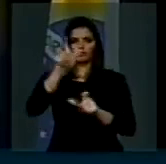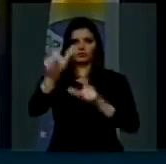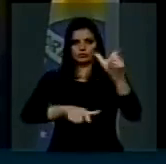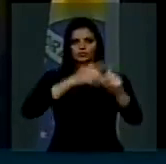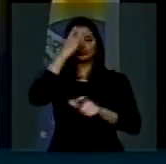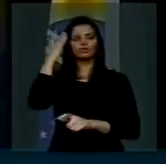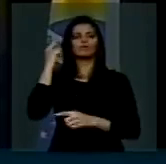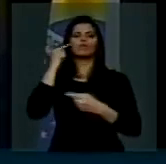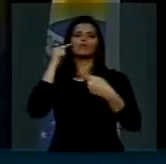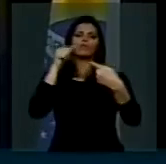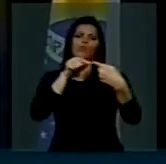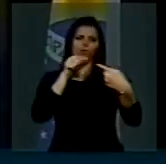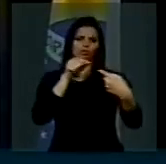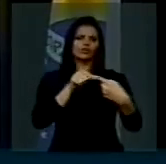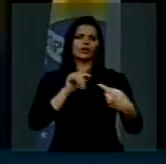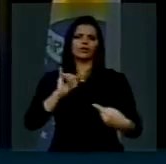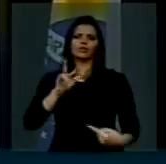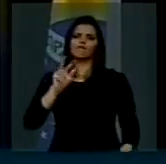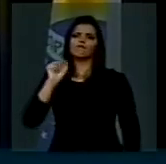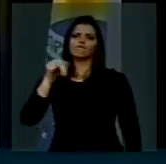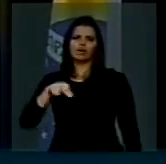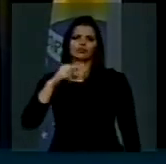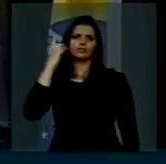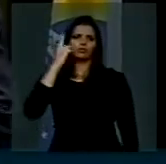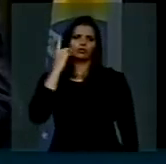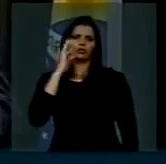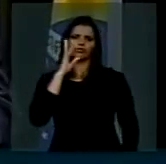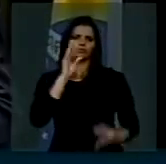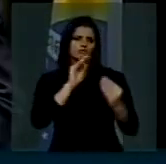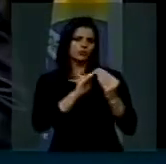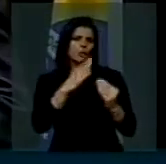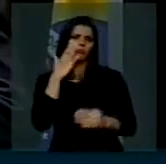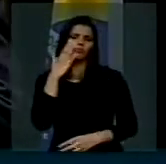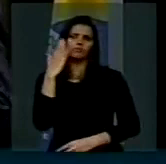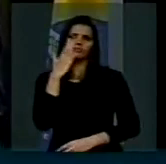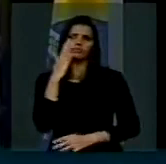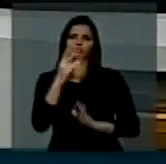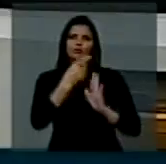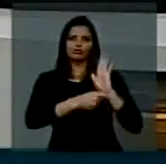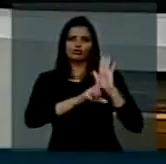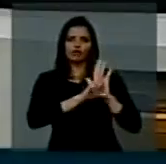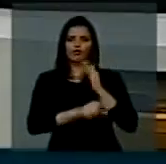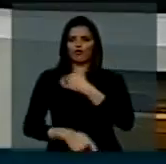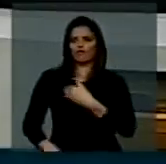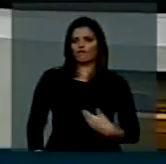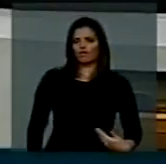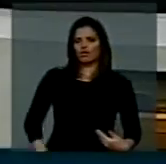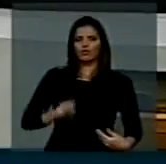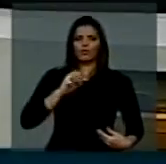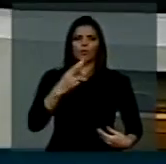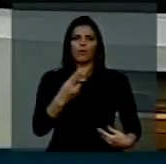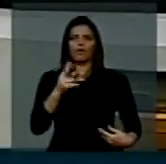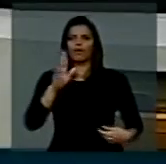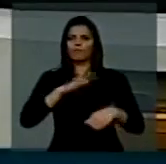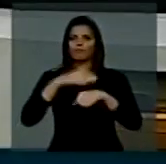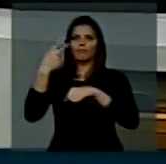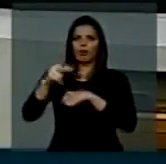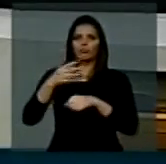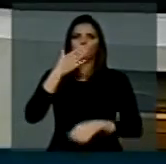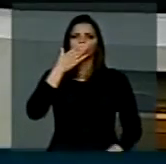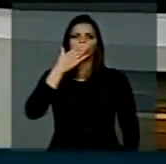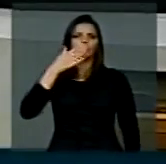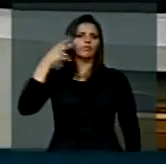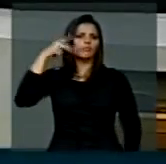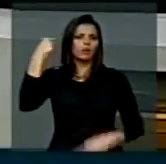com o deputado Ivan Valente, isso não pode ser entendido como projeto de governo, ou que interessa a esse ou aquela